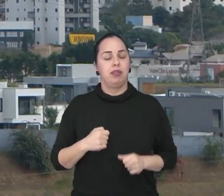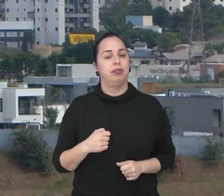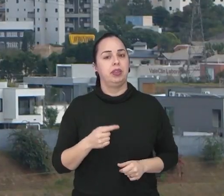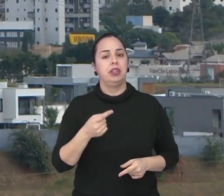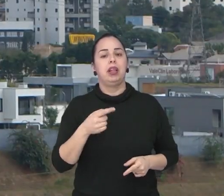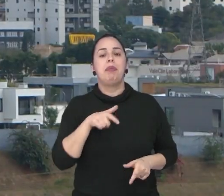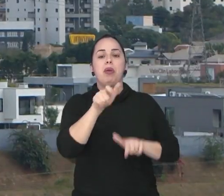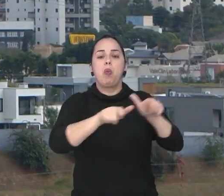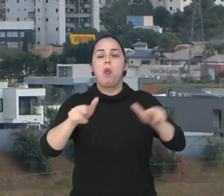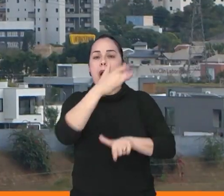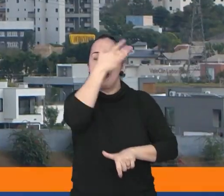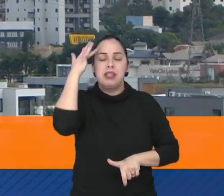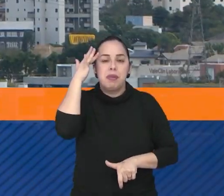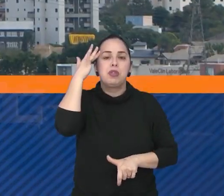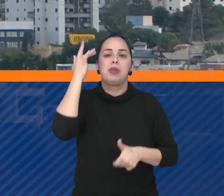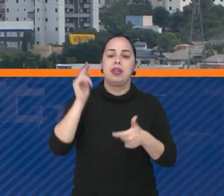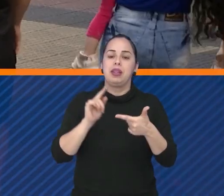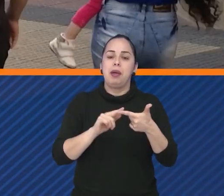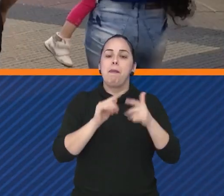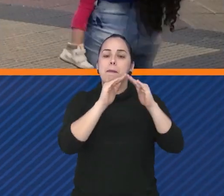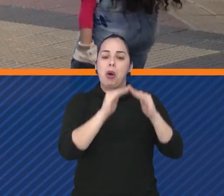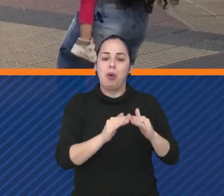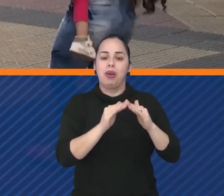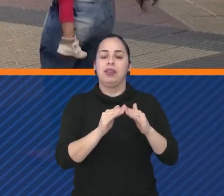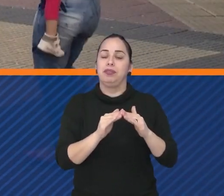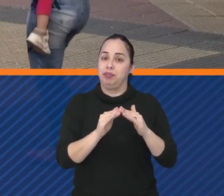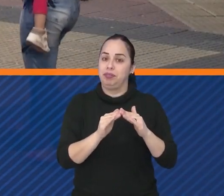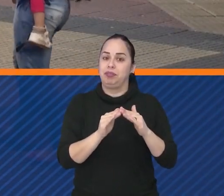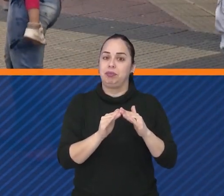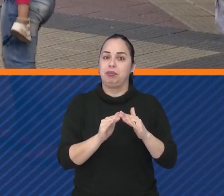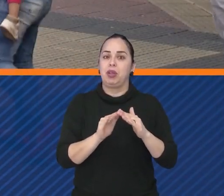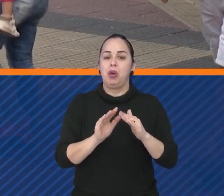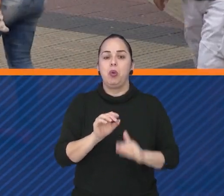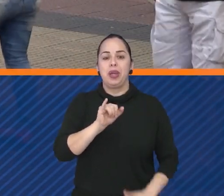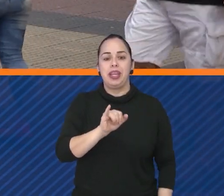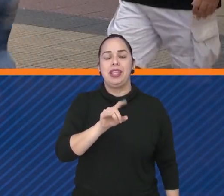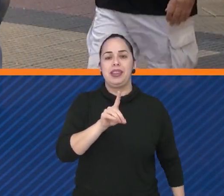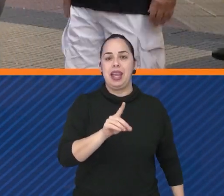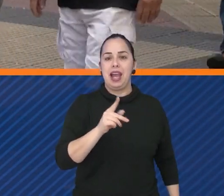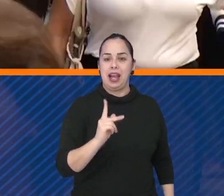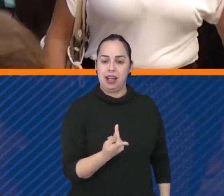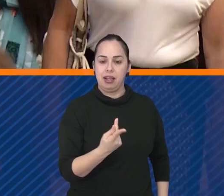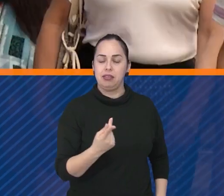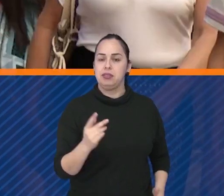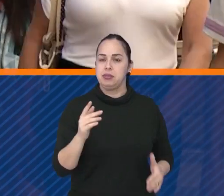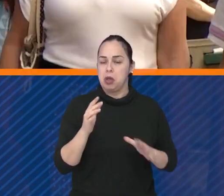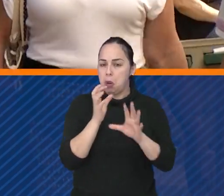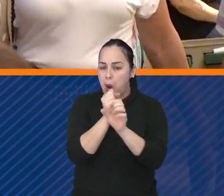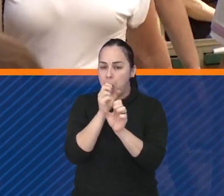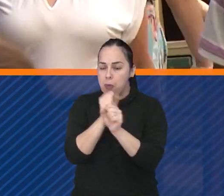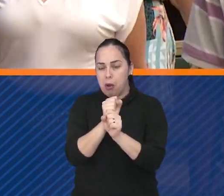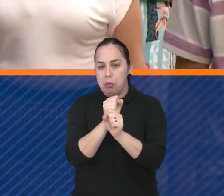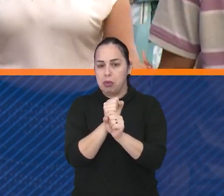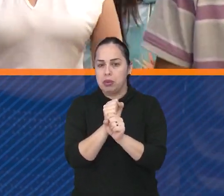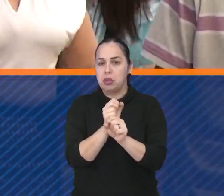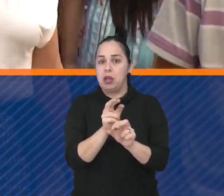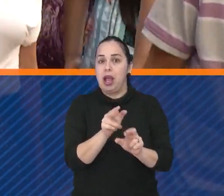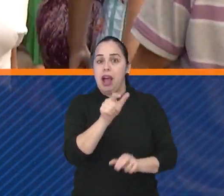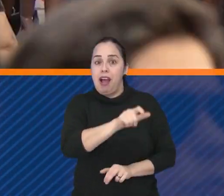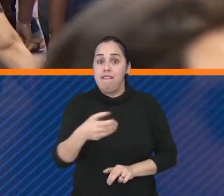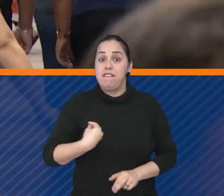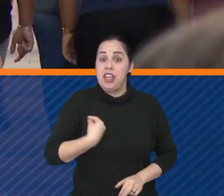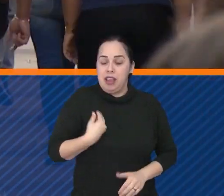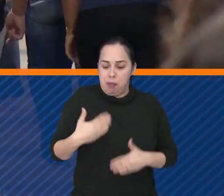A pesquisa usou o Índice de Desenvolvimento Humano para classificar os municípios. O IDH é calculado de acordo